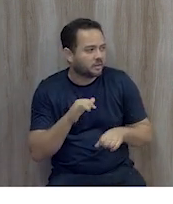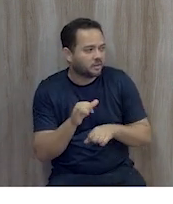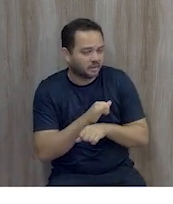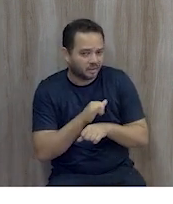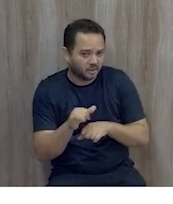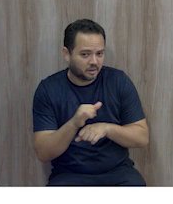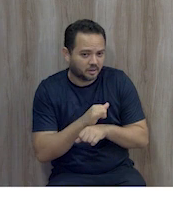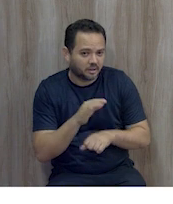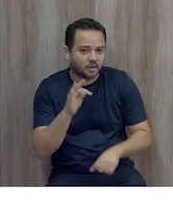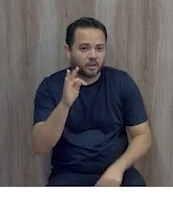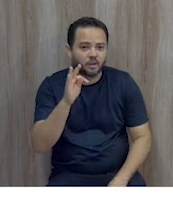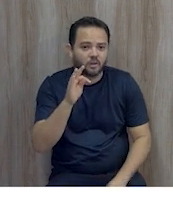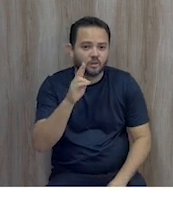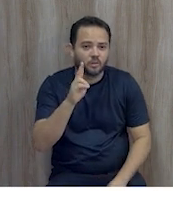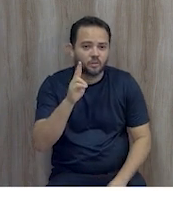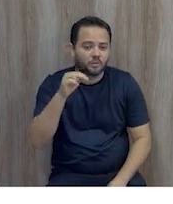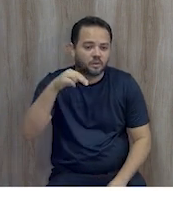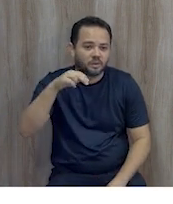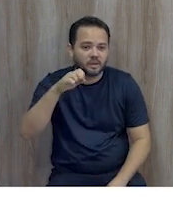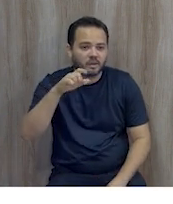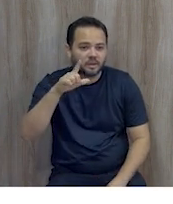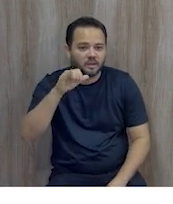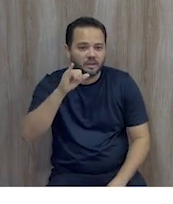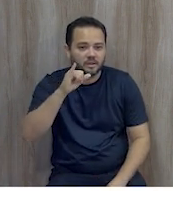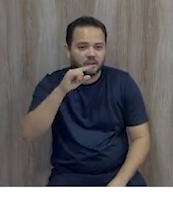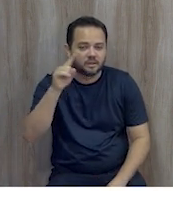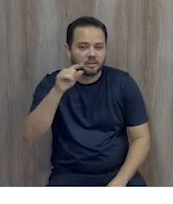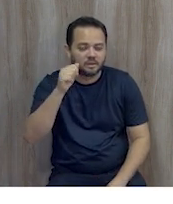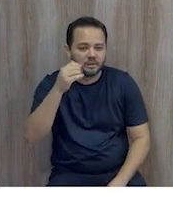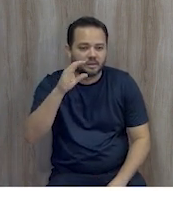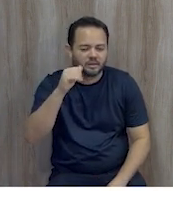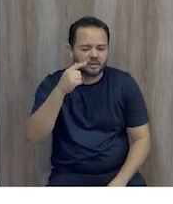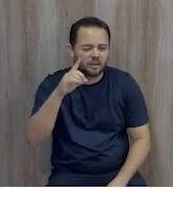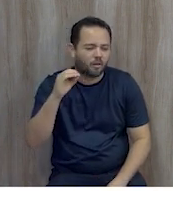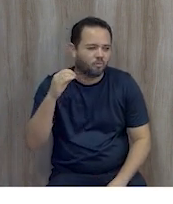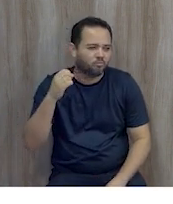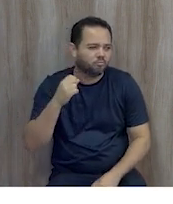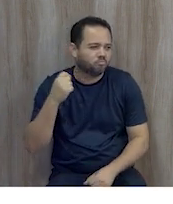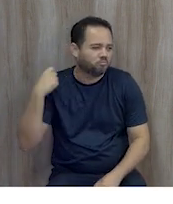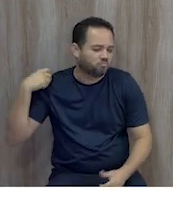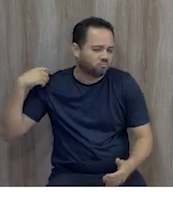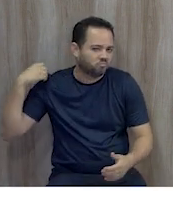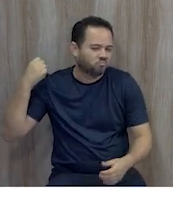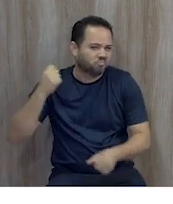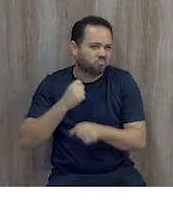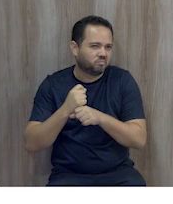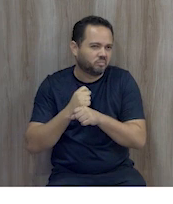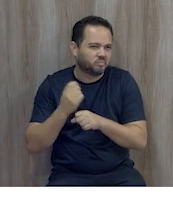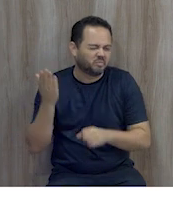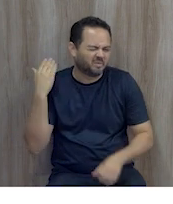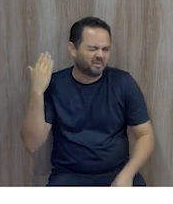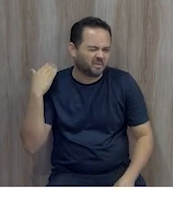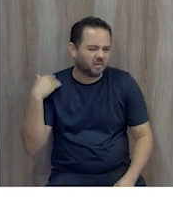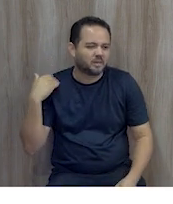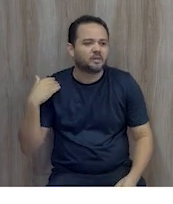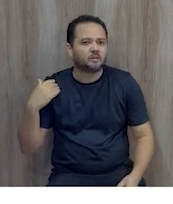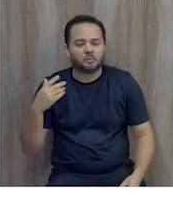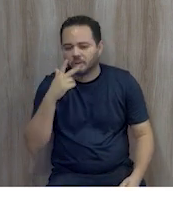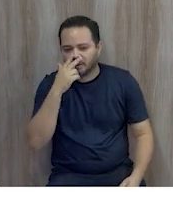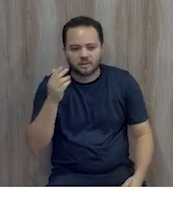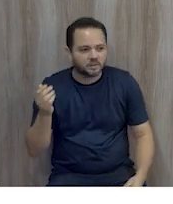chamada tunelização, que ganhou muito destaque, principalmente nos últimos anos. Por que ela ganhou muito destaque só